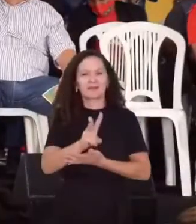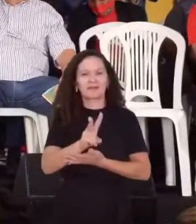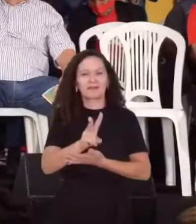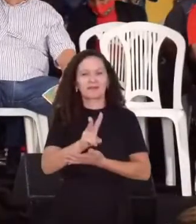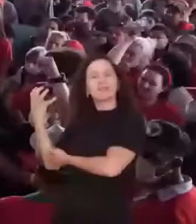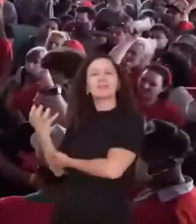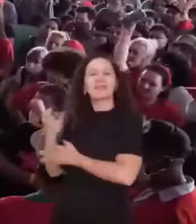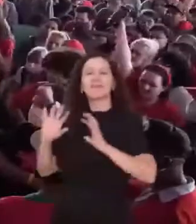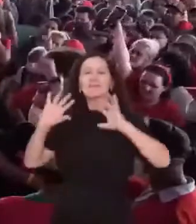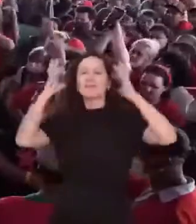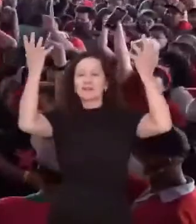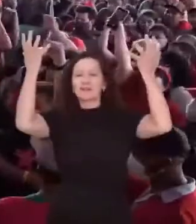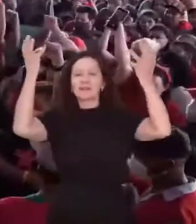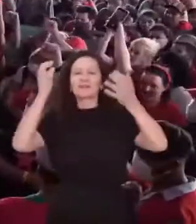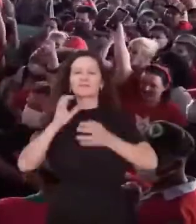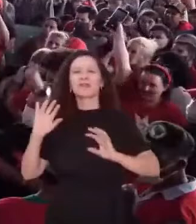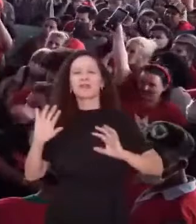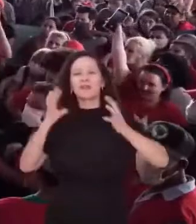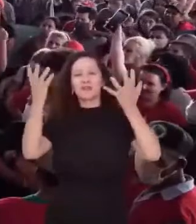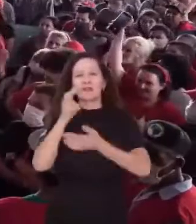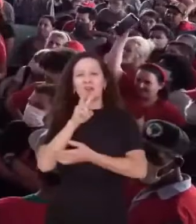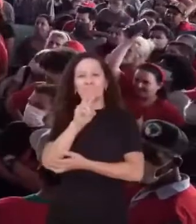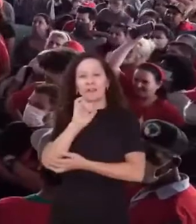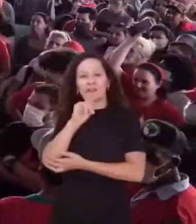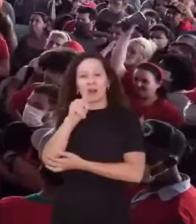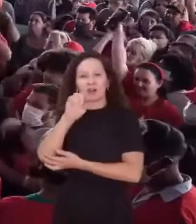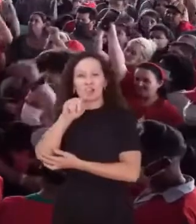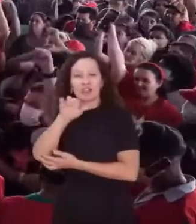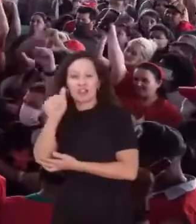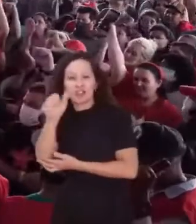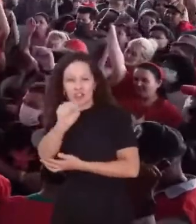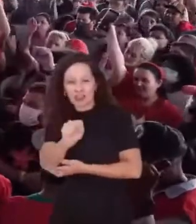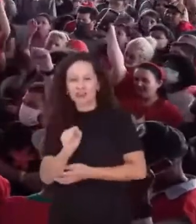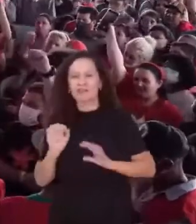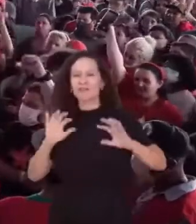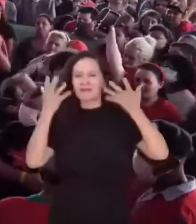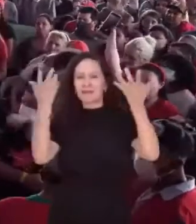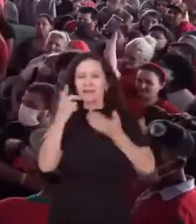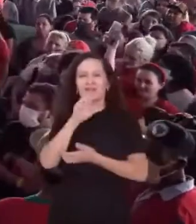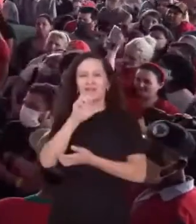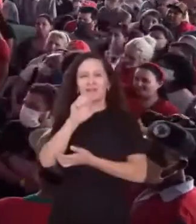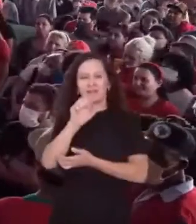Viva! Viva Valdias! Viva! Viva Sandra!